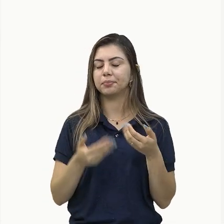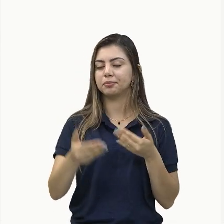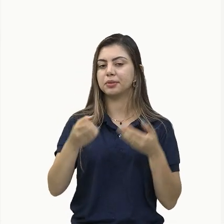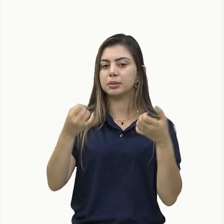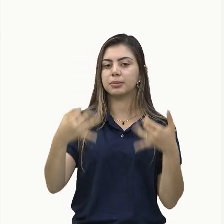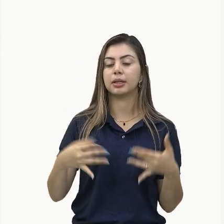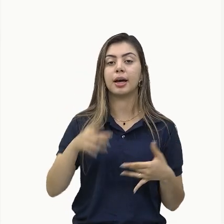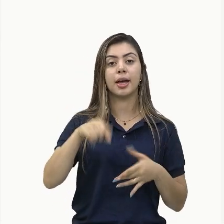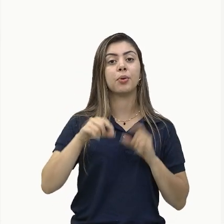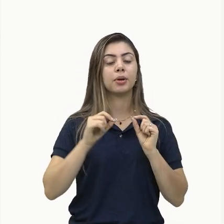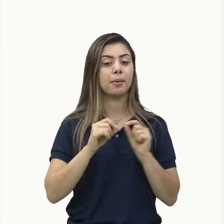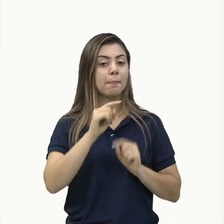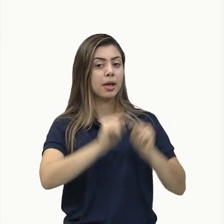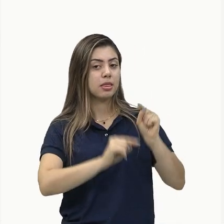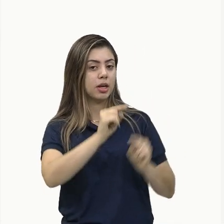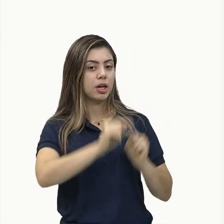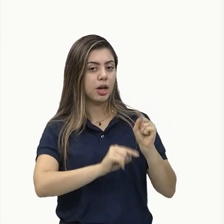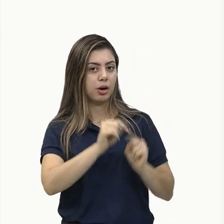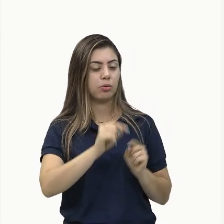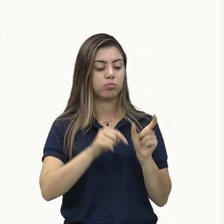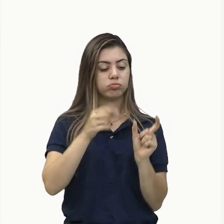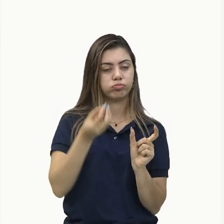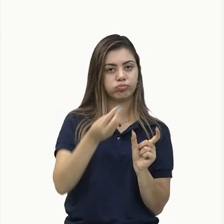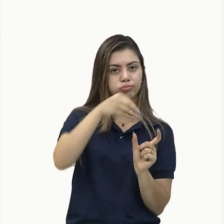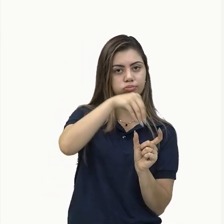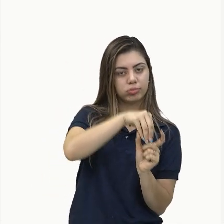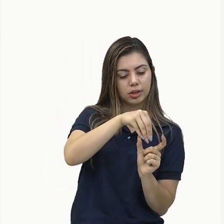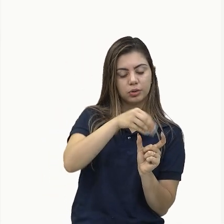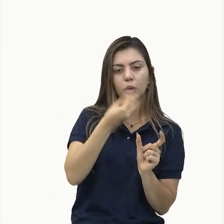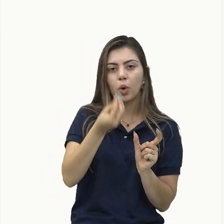dispositivos que transformam a